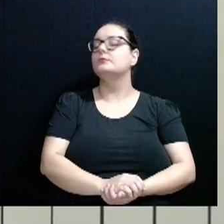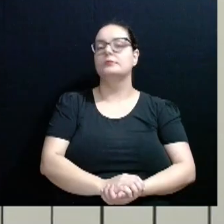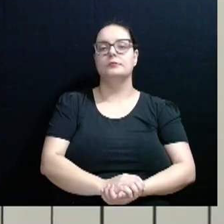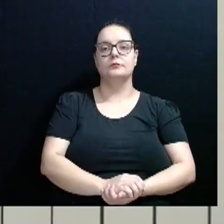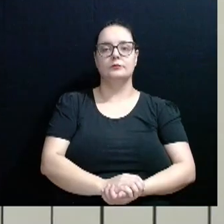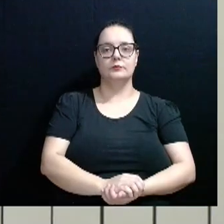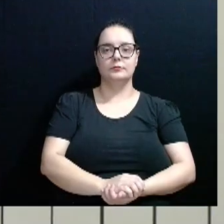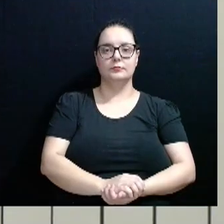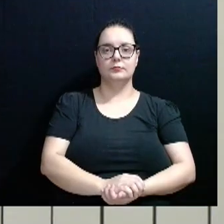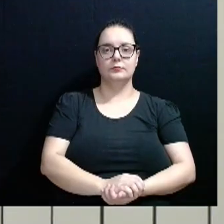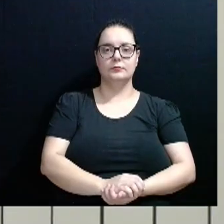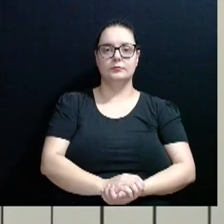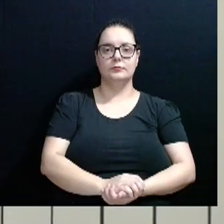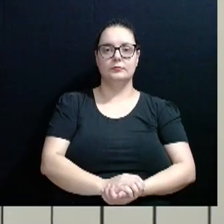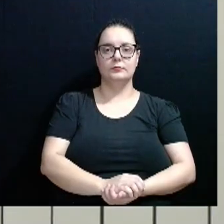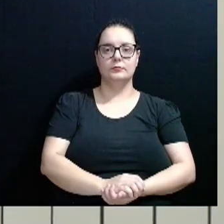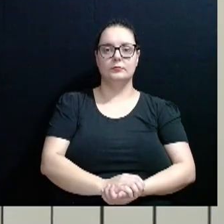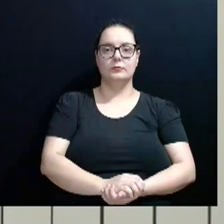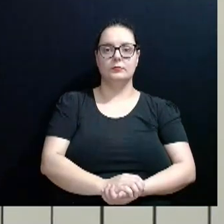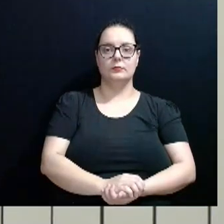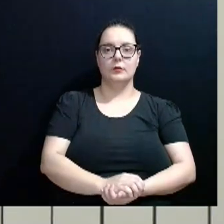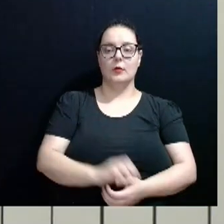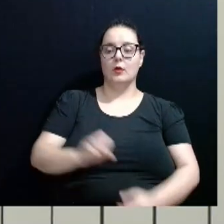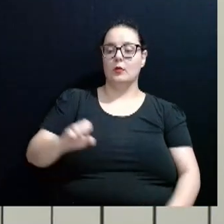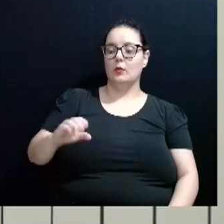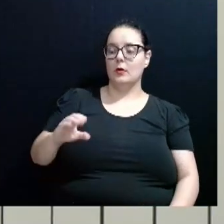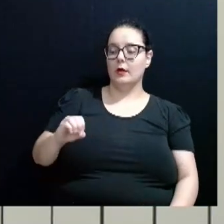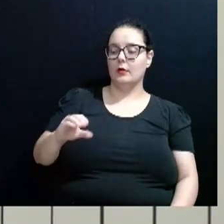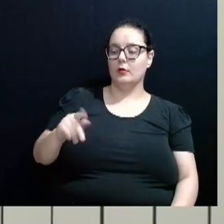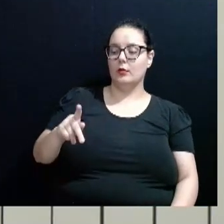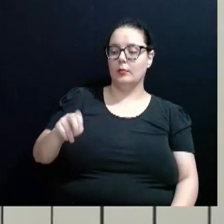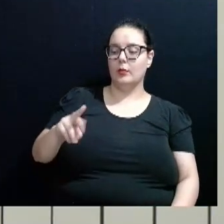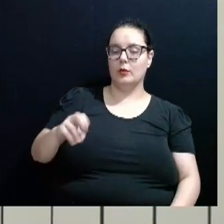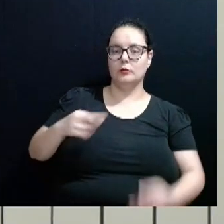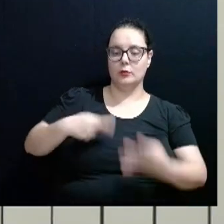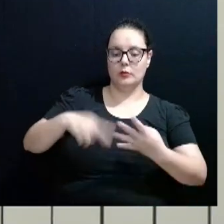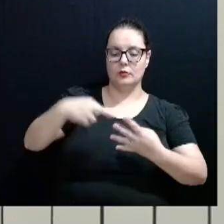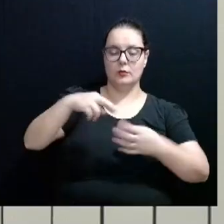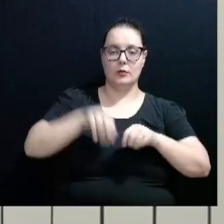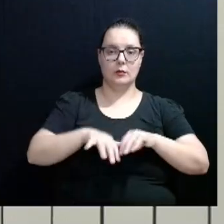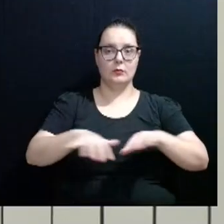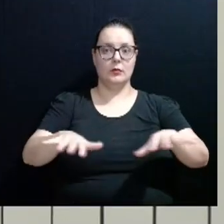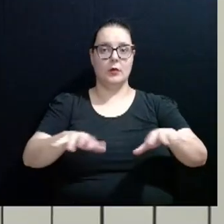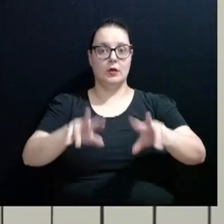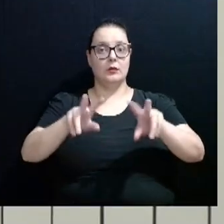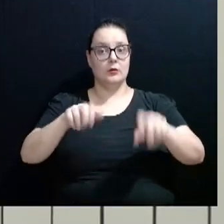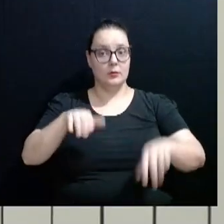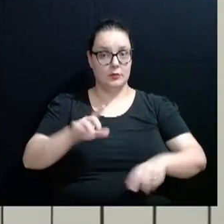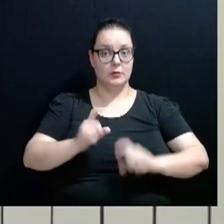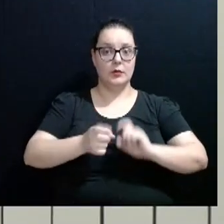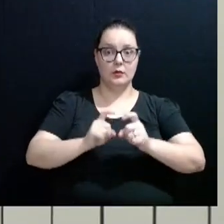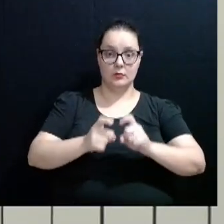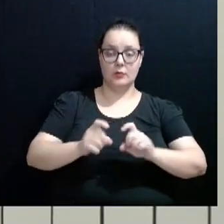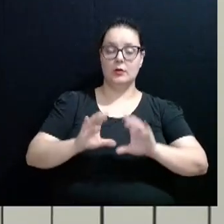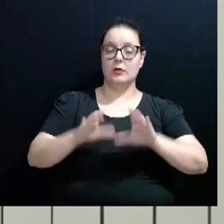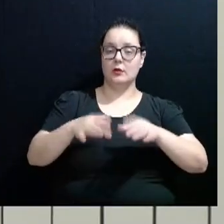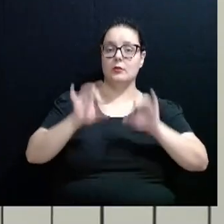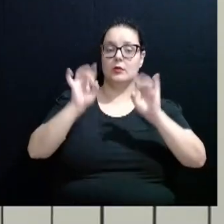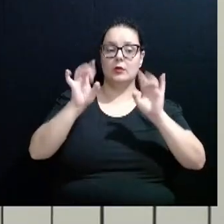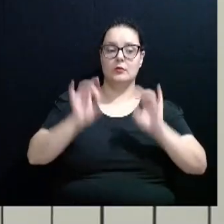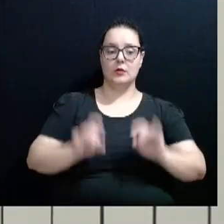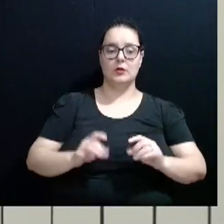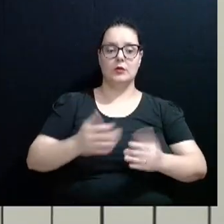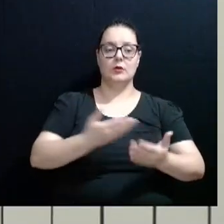A expansão de ecopontos no município é o tema de mais uma reunião da Comissão Especial de Estudos dos